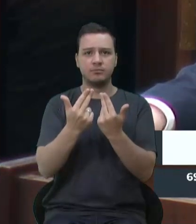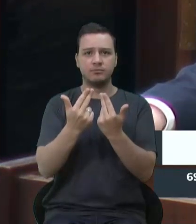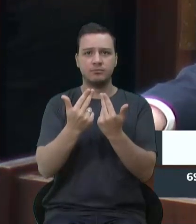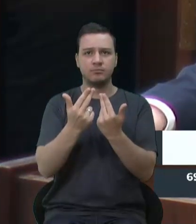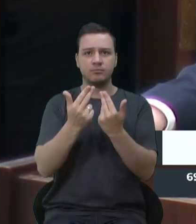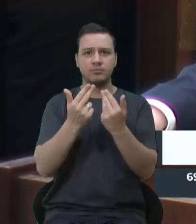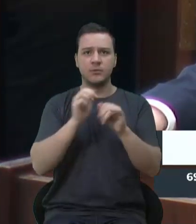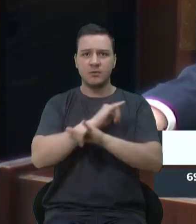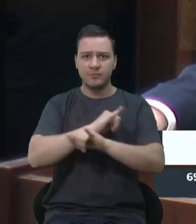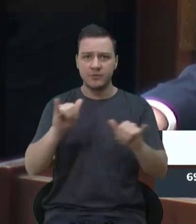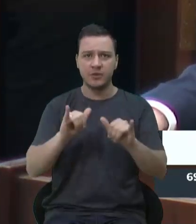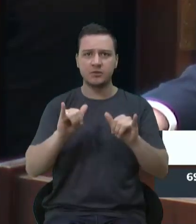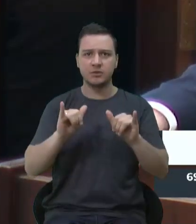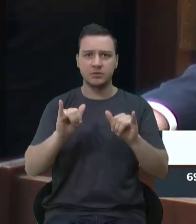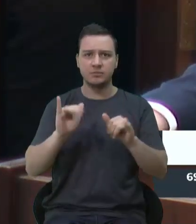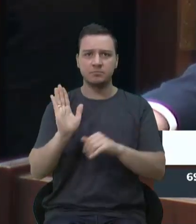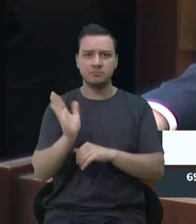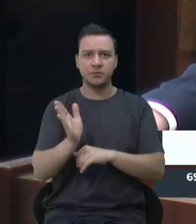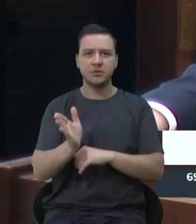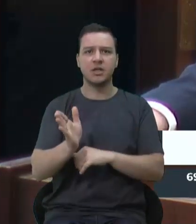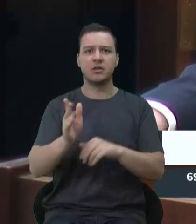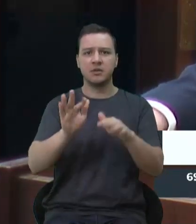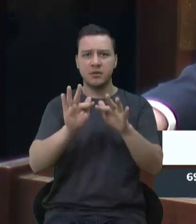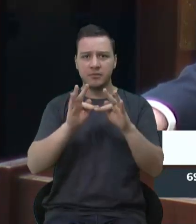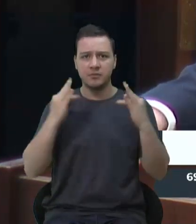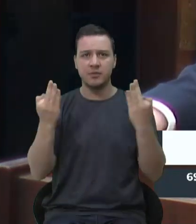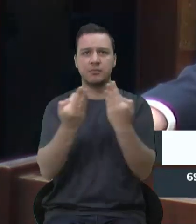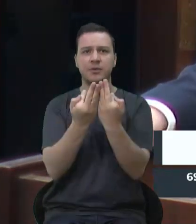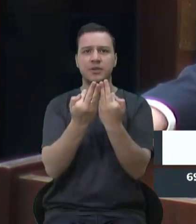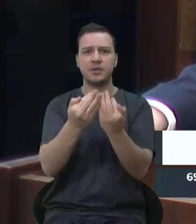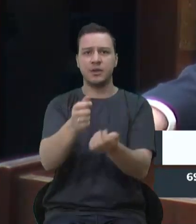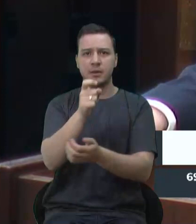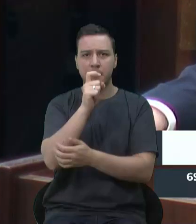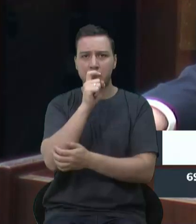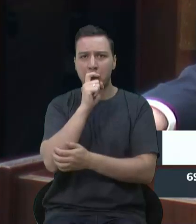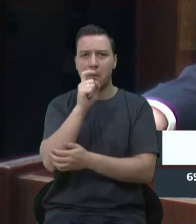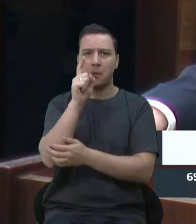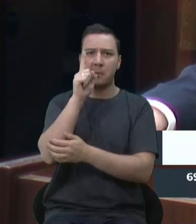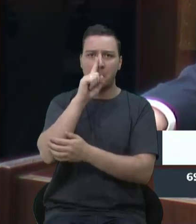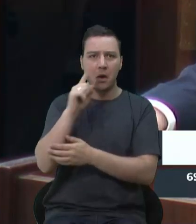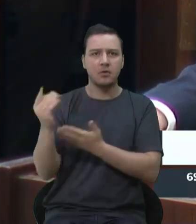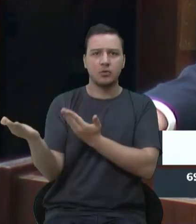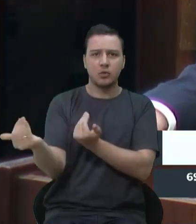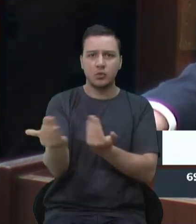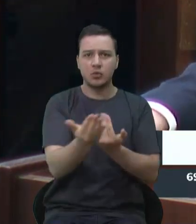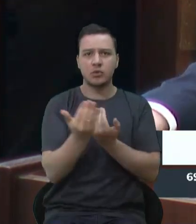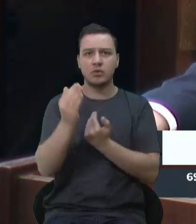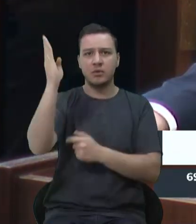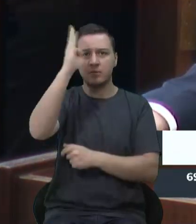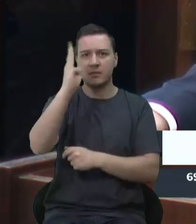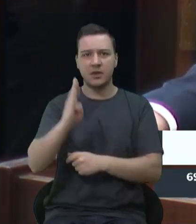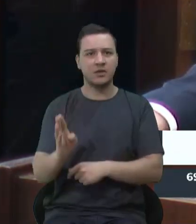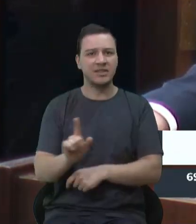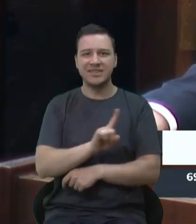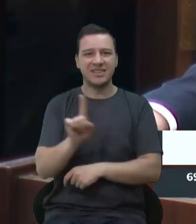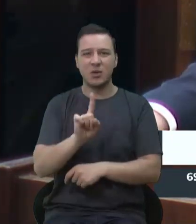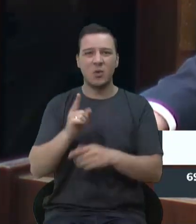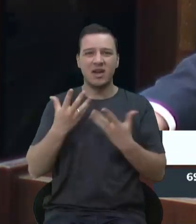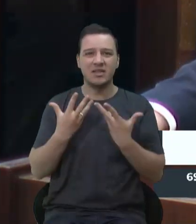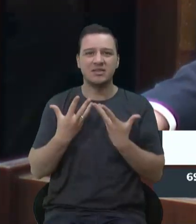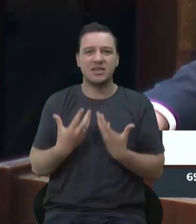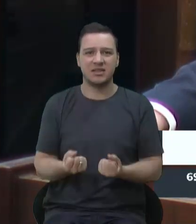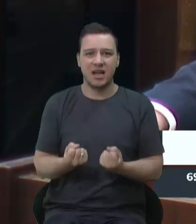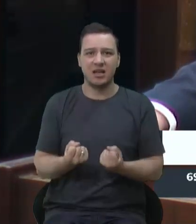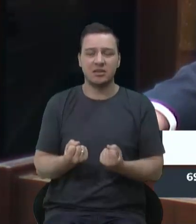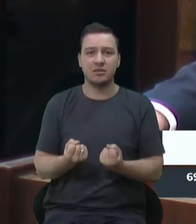famílias, aos pais e mães de jovens brasileiras, para que não permitissem que as